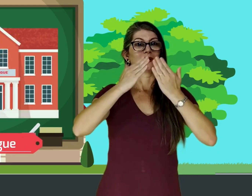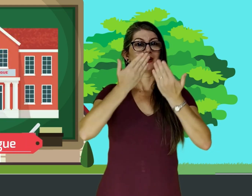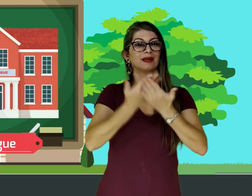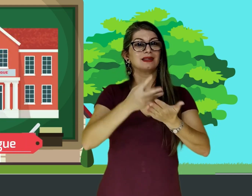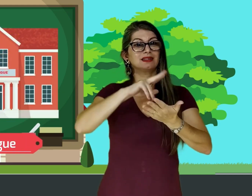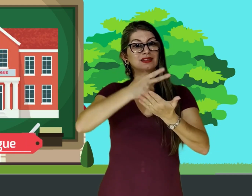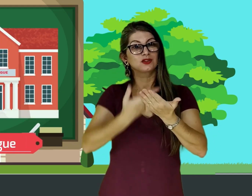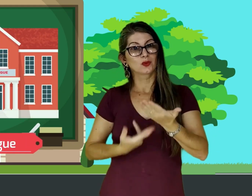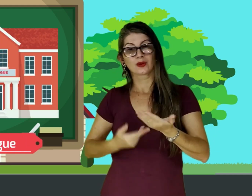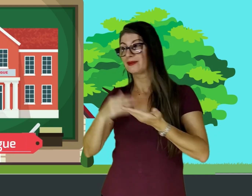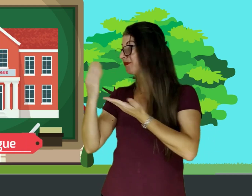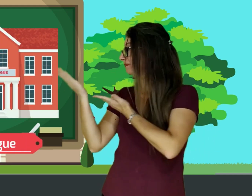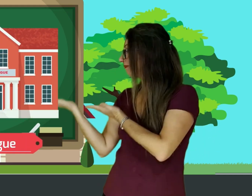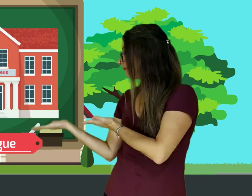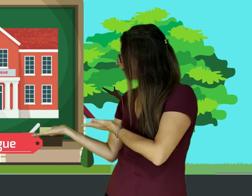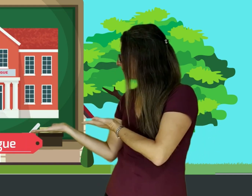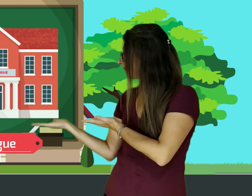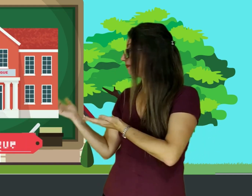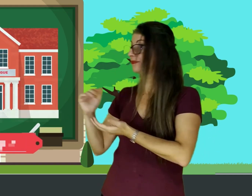escola bilíngue,